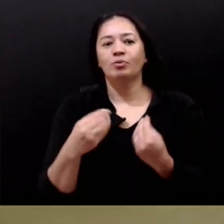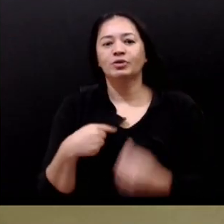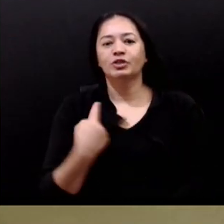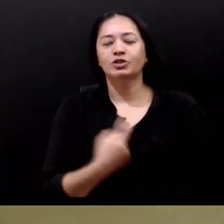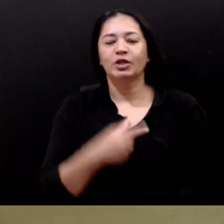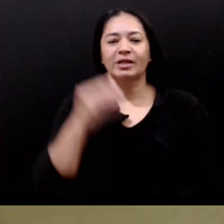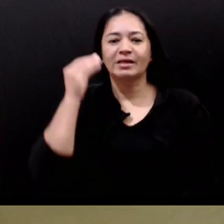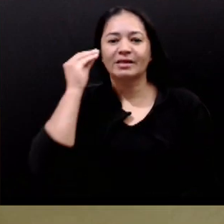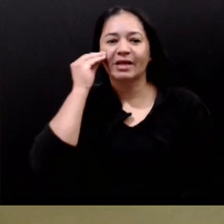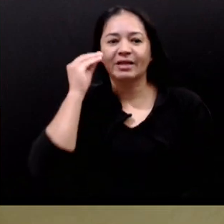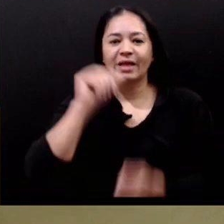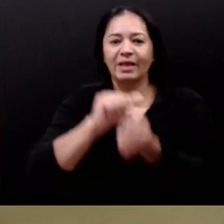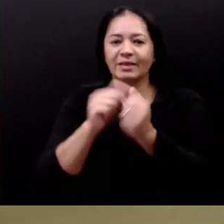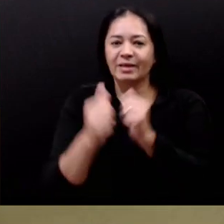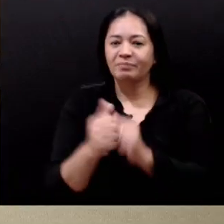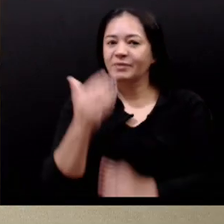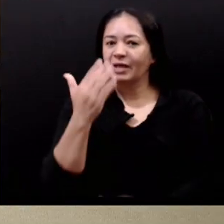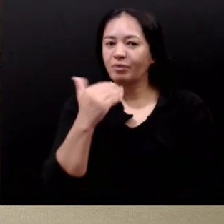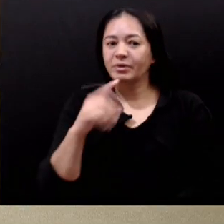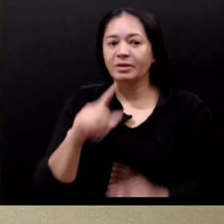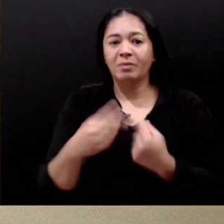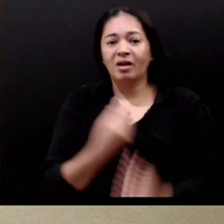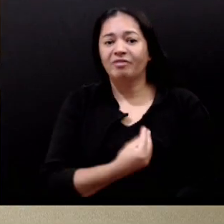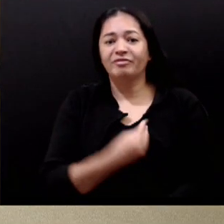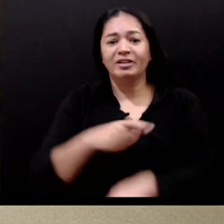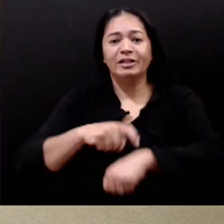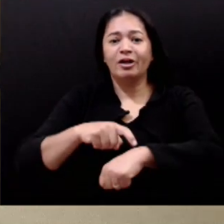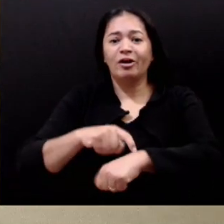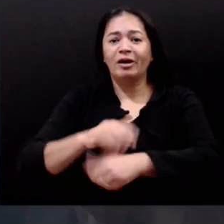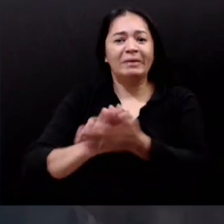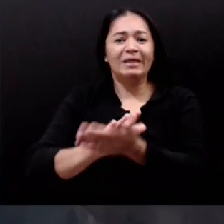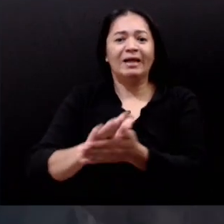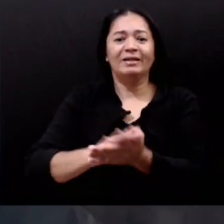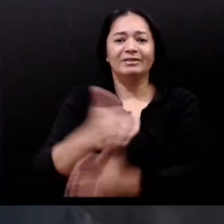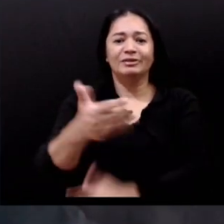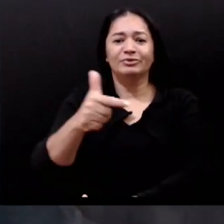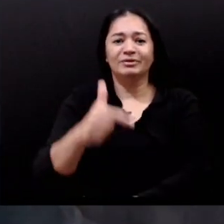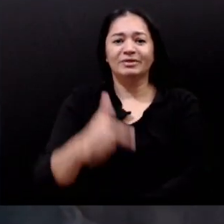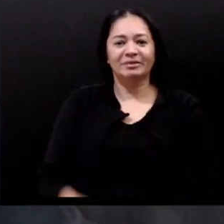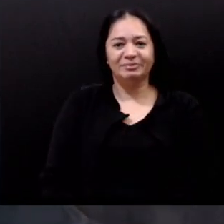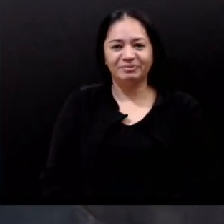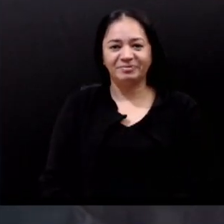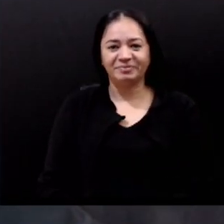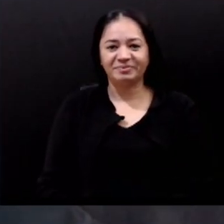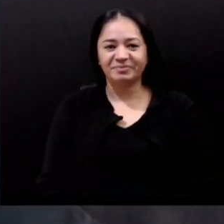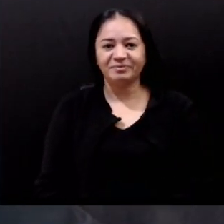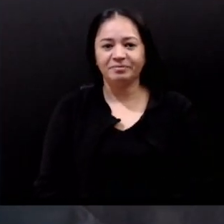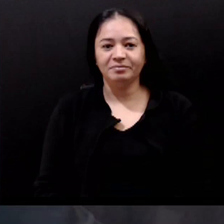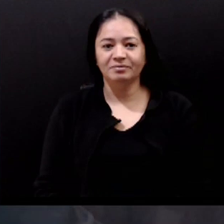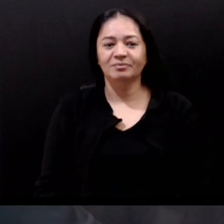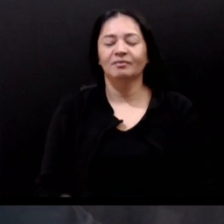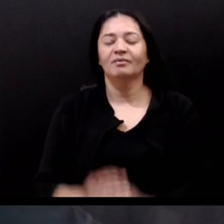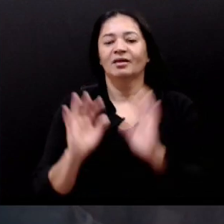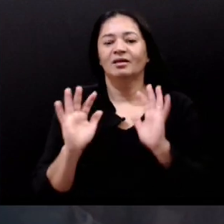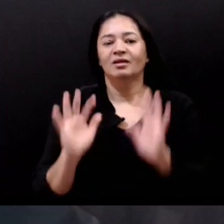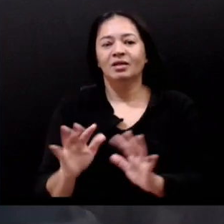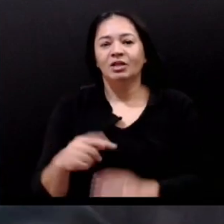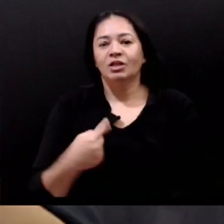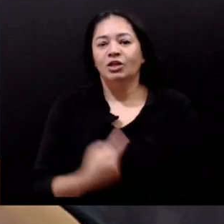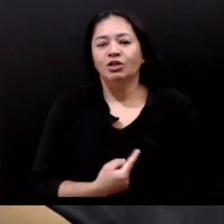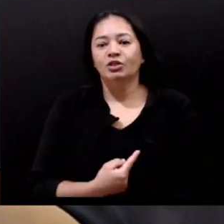quando a vida não tem horário para nada? Exato. Rotina. Bom, nesses casos a gente,